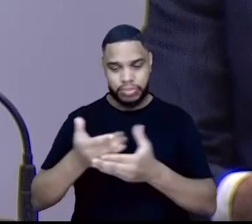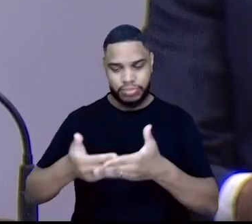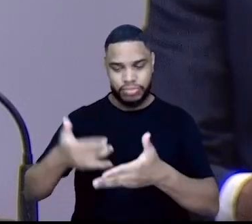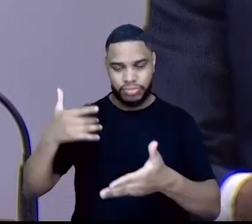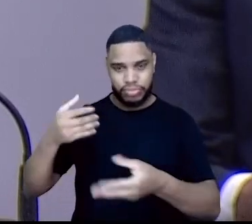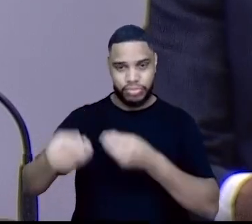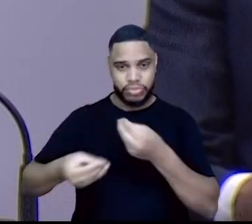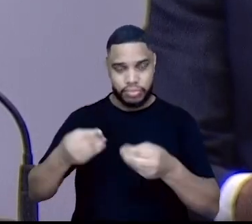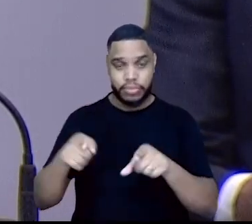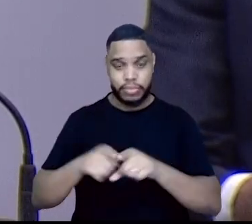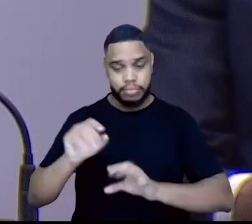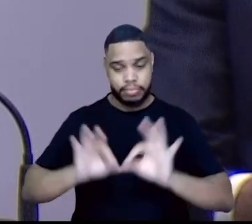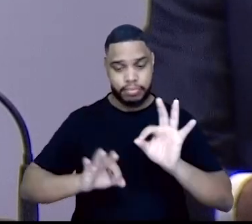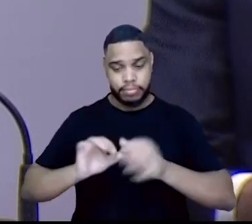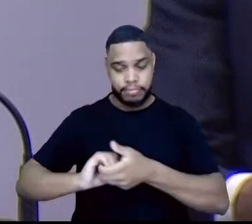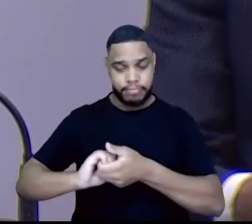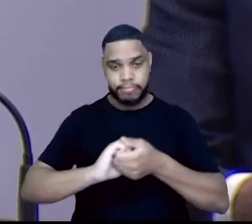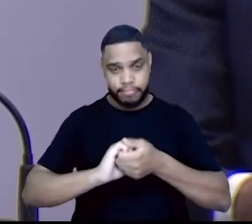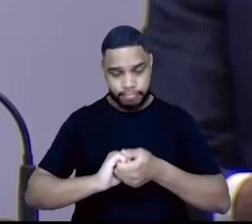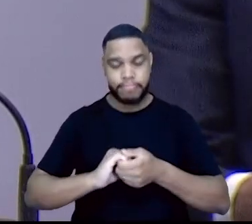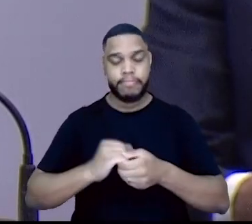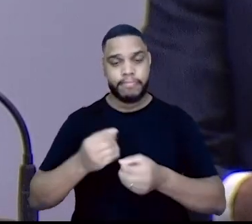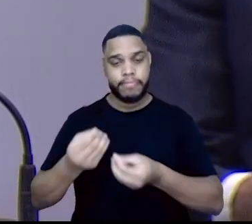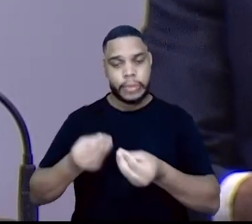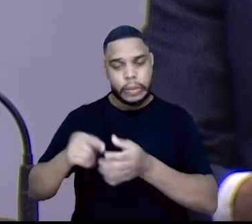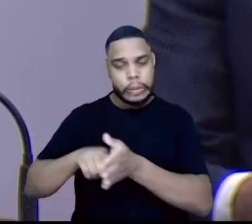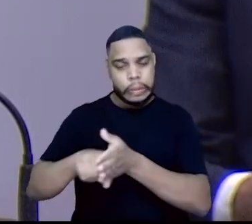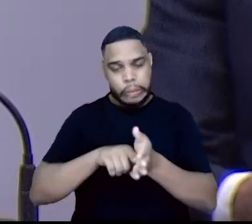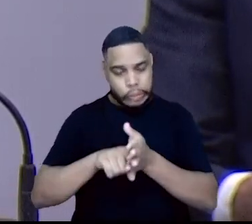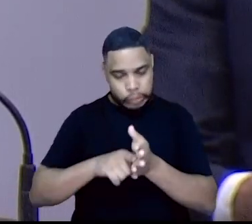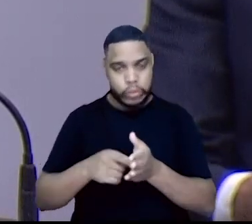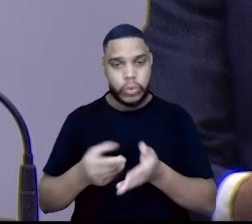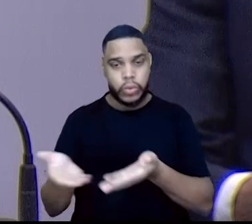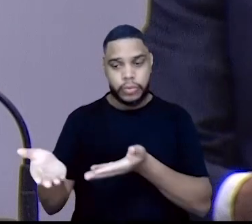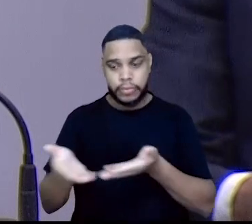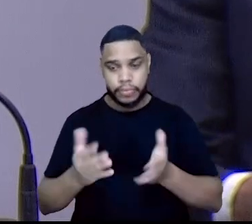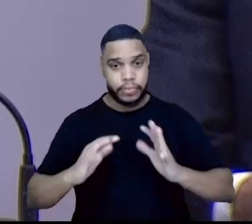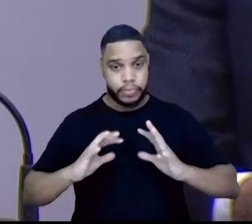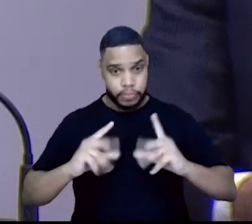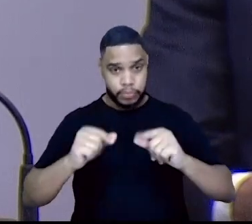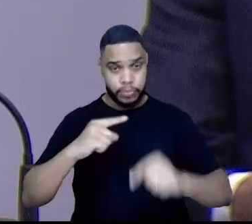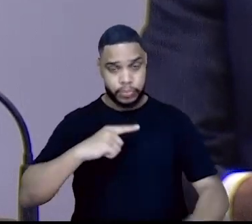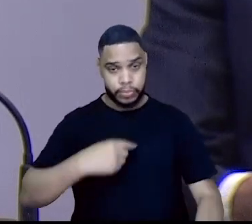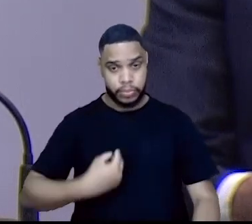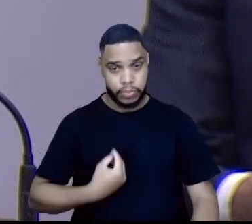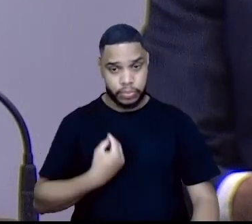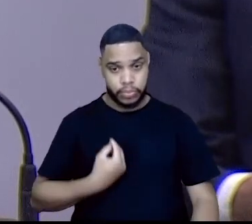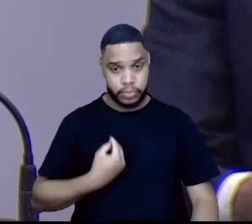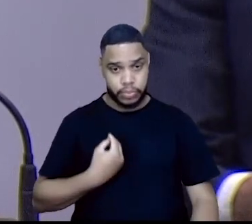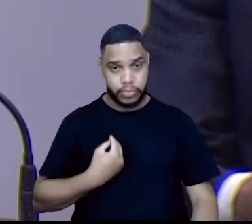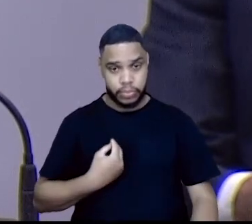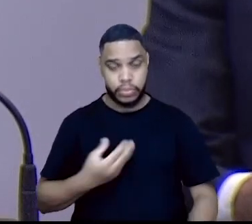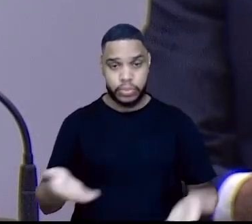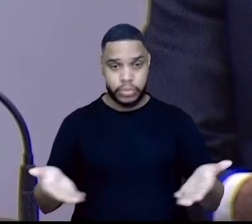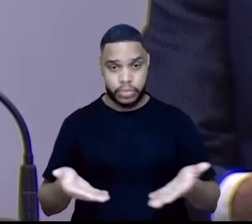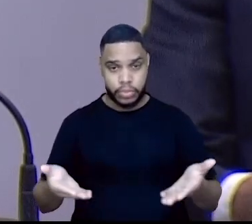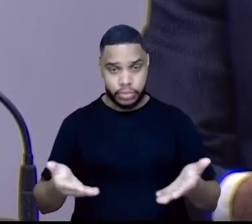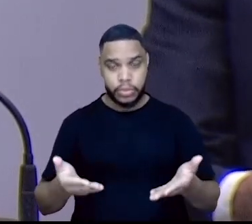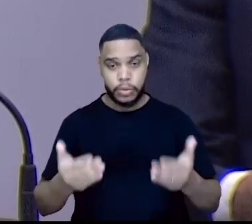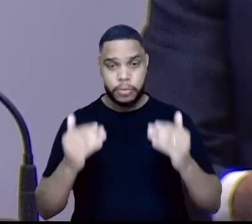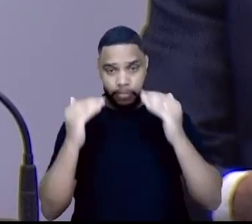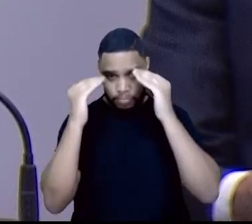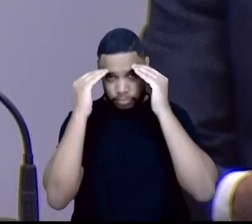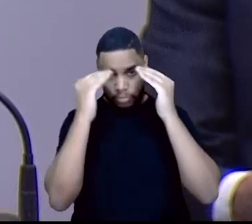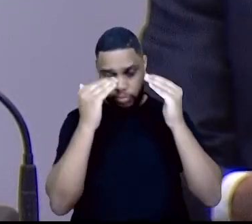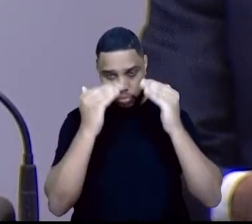Construção Cooperativa do Sistema de Precedentes. Convido a todos os presentes para ouvir em posição respeitosa a